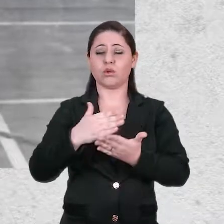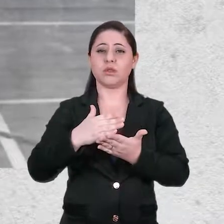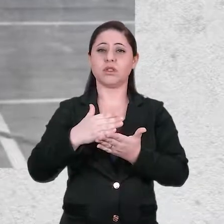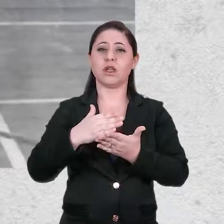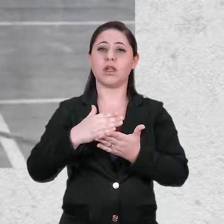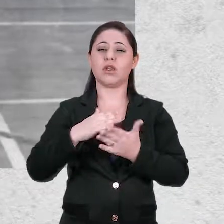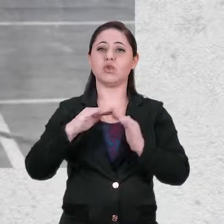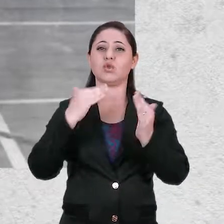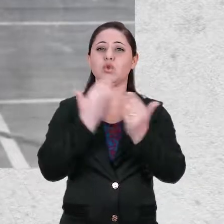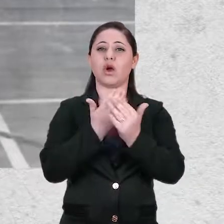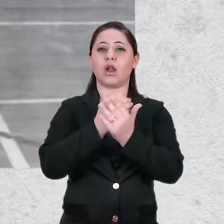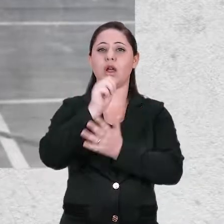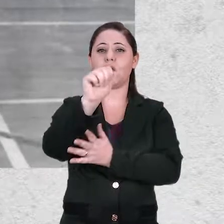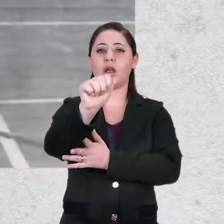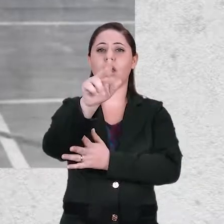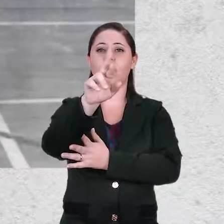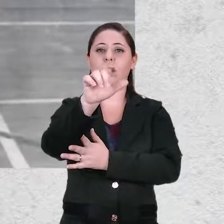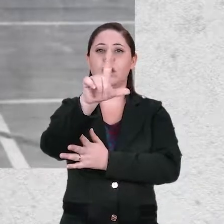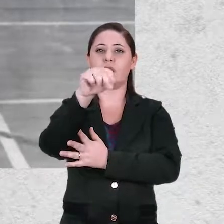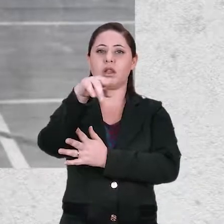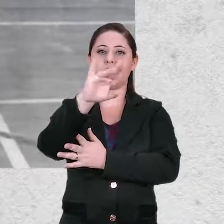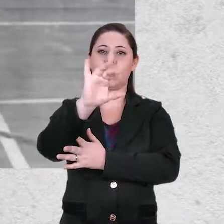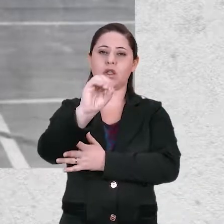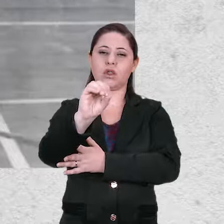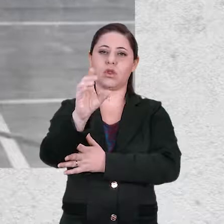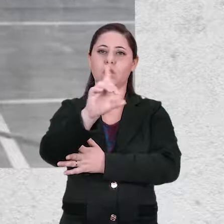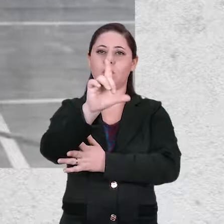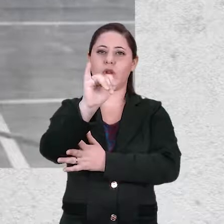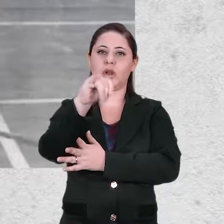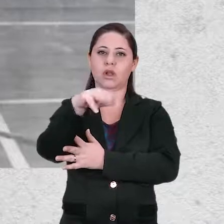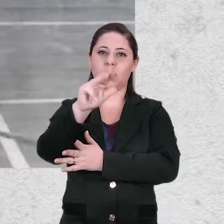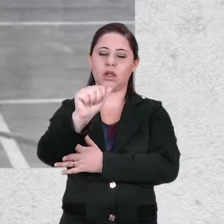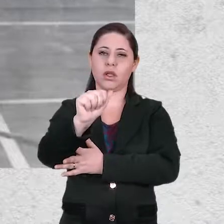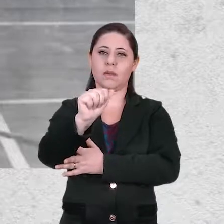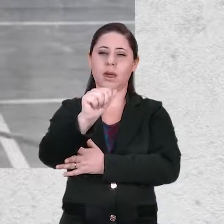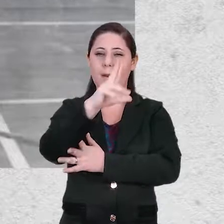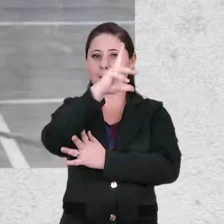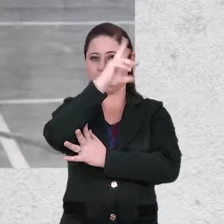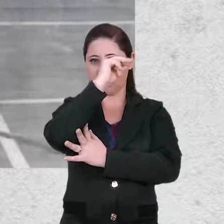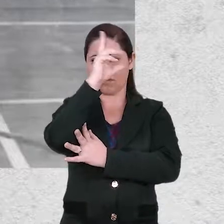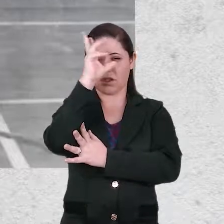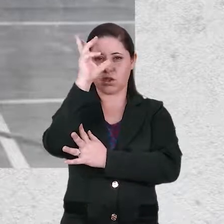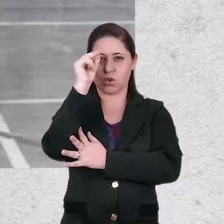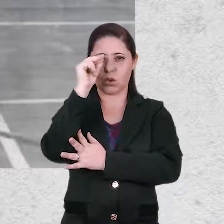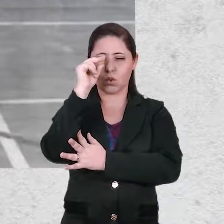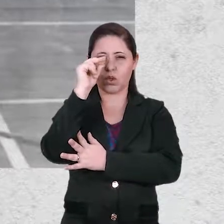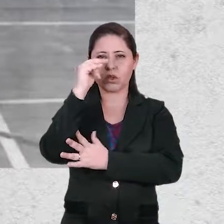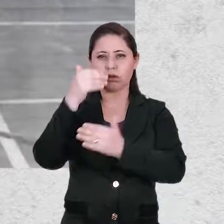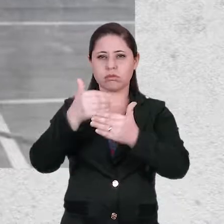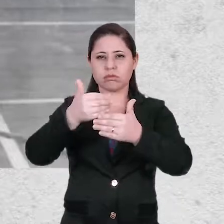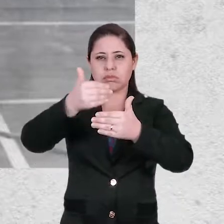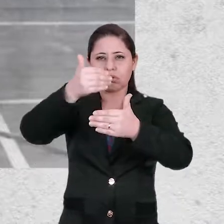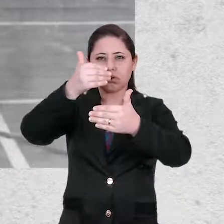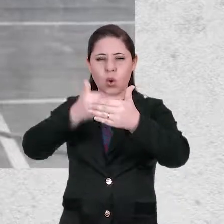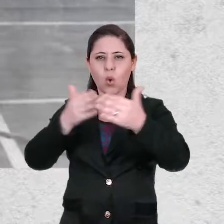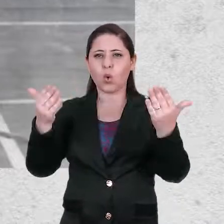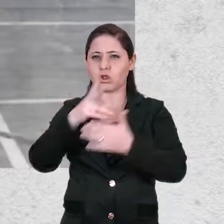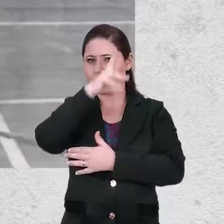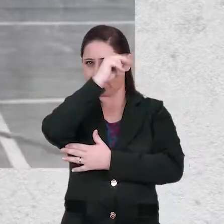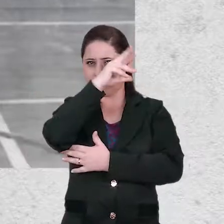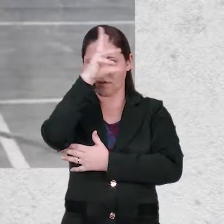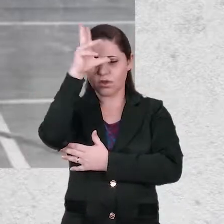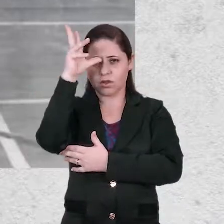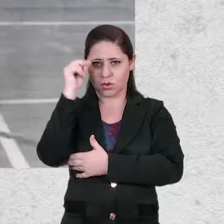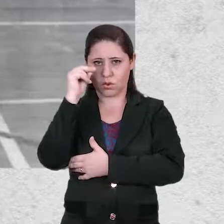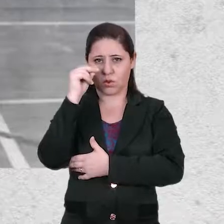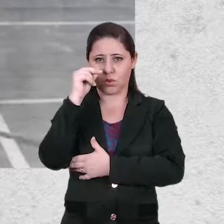professora, e fui dar aula no Arlindo Lima, que é um colégio municipal, que está logo atrás